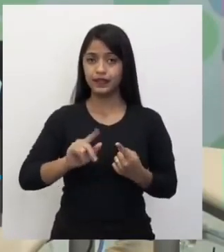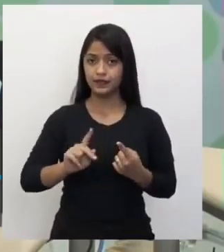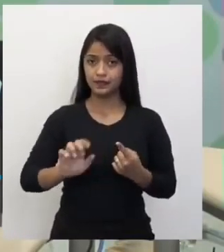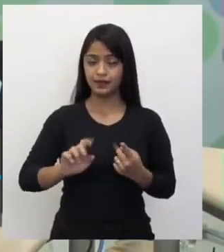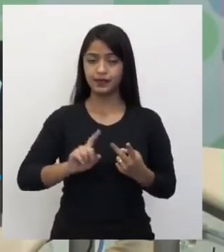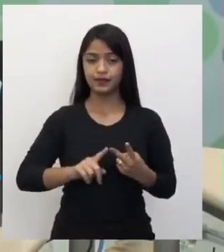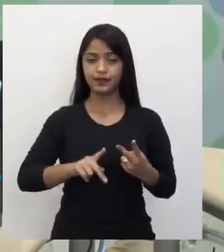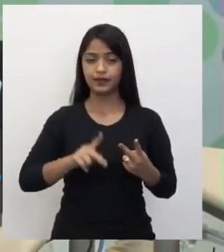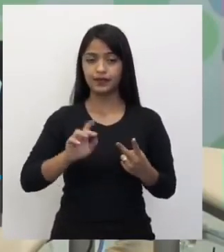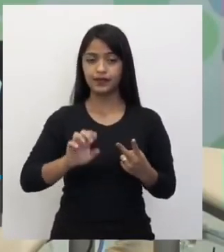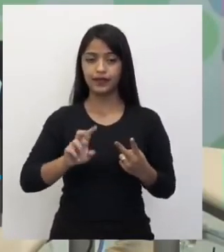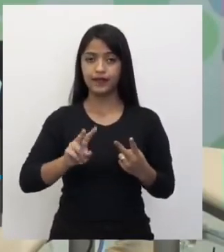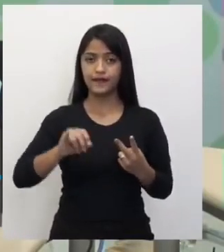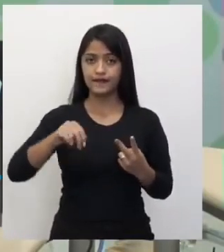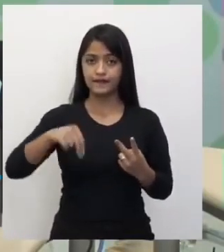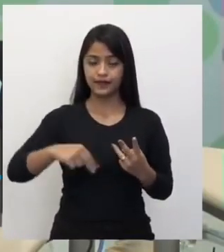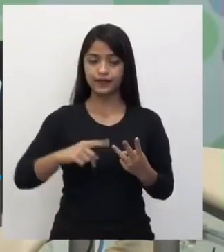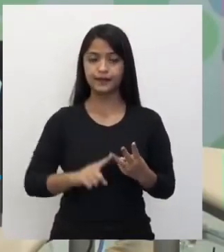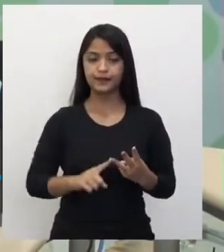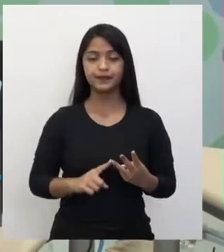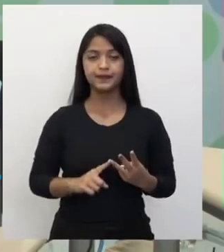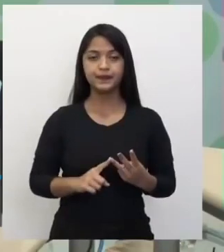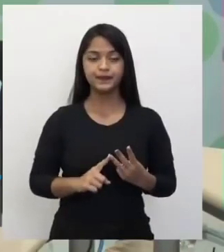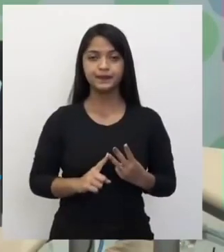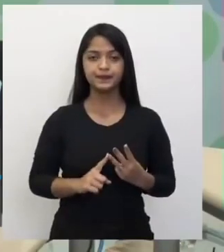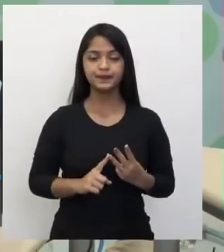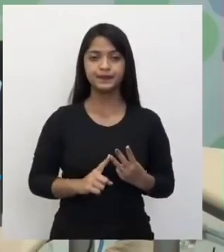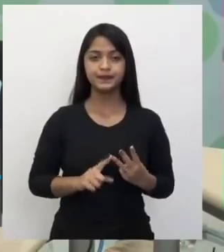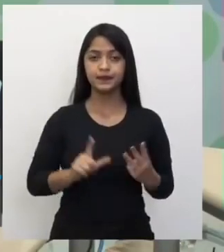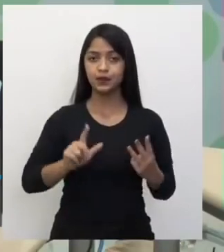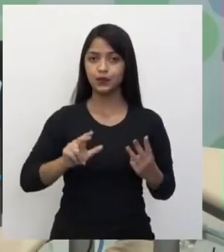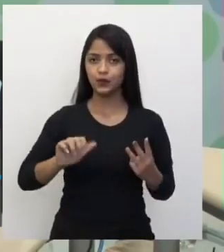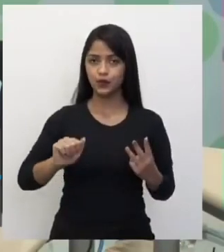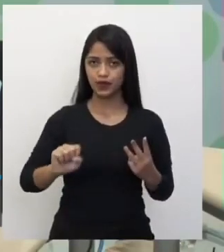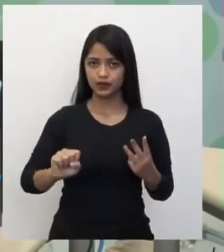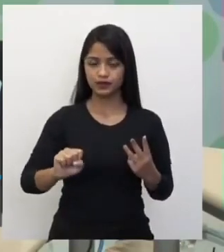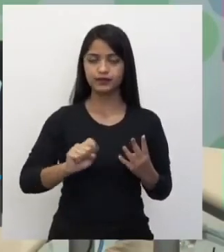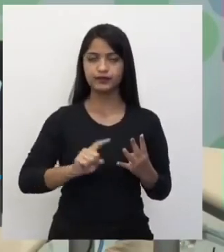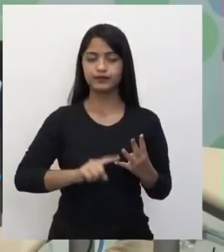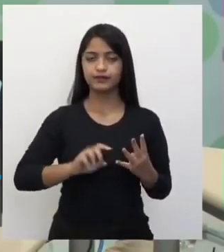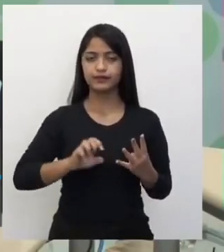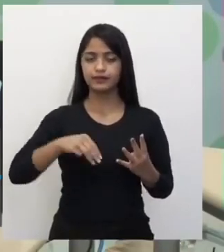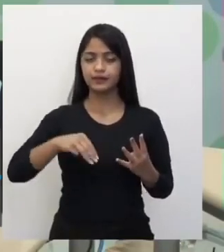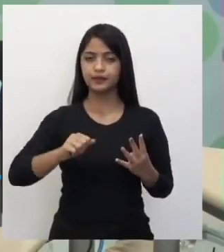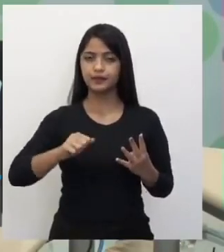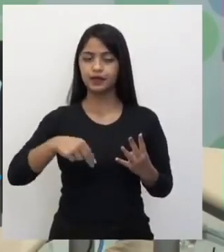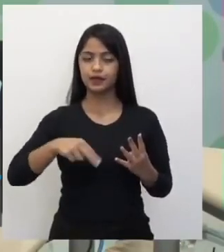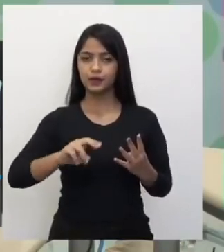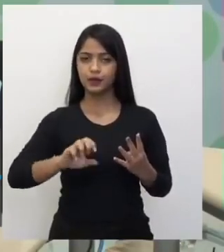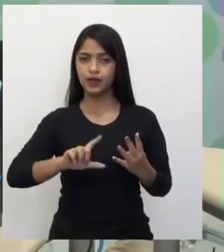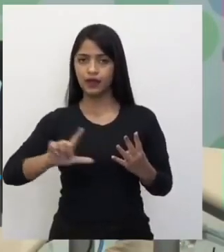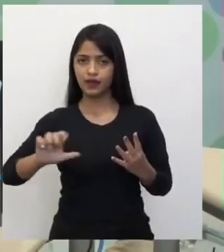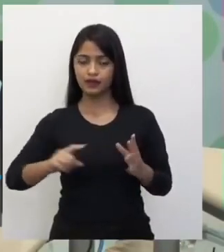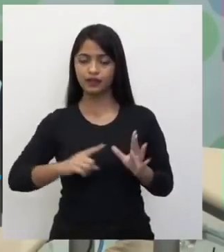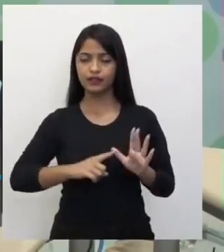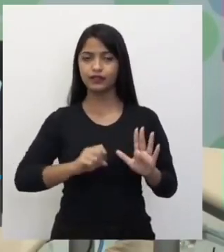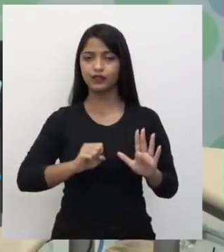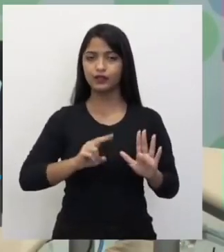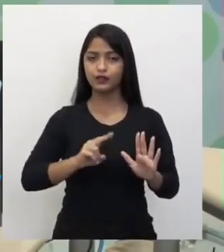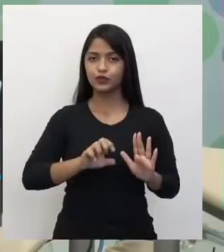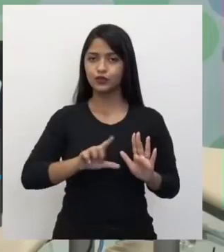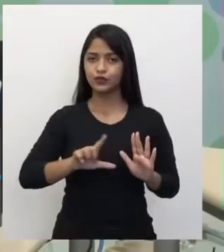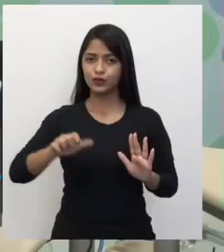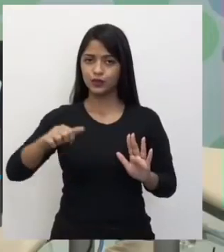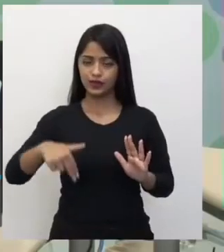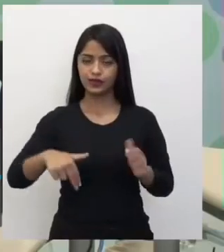o Kevin, o Lucas, Emanuele, Suelen, Juliana e